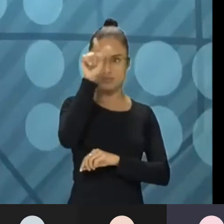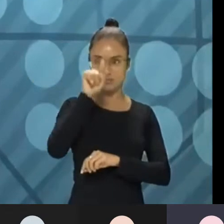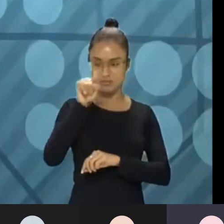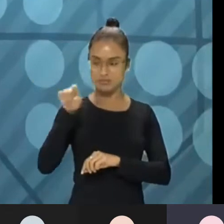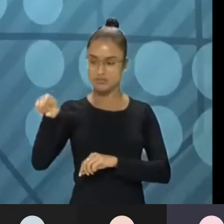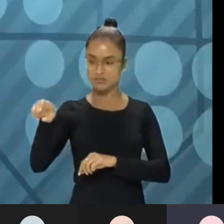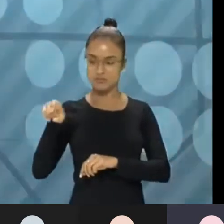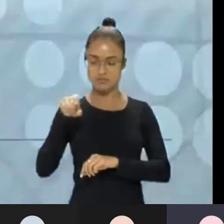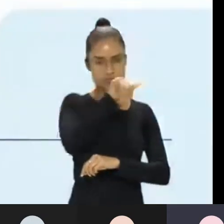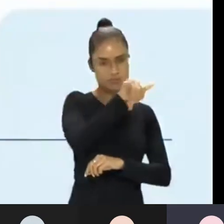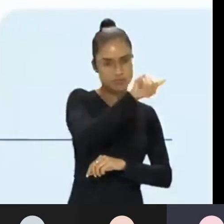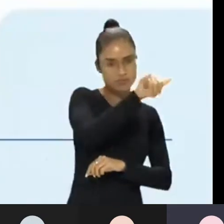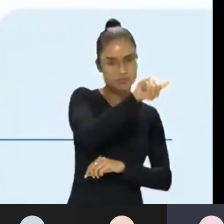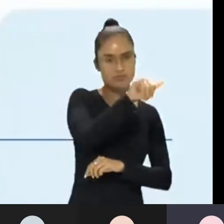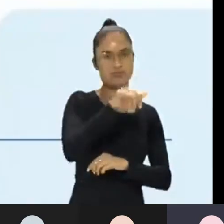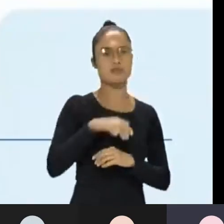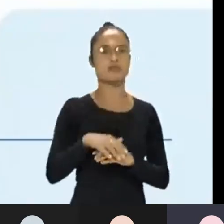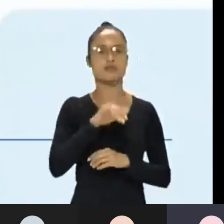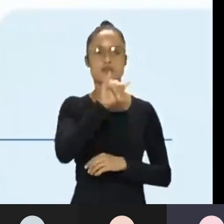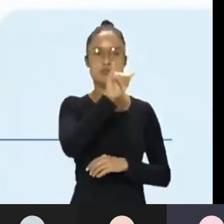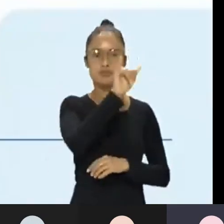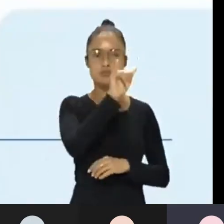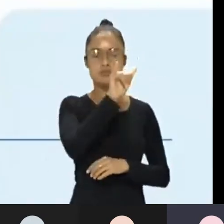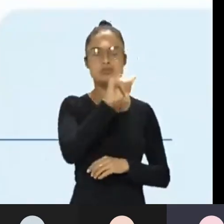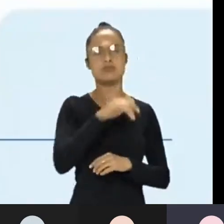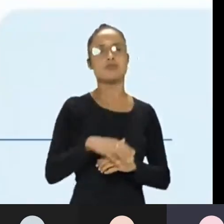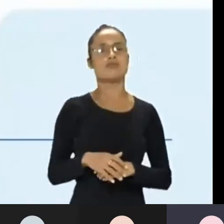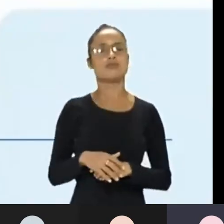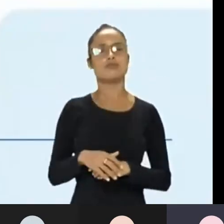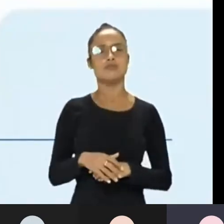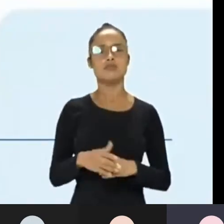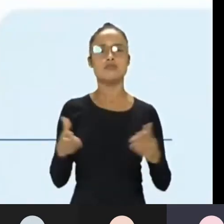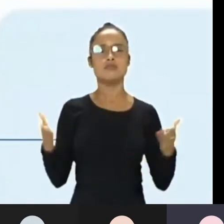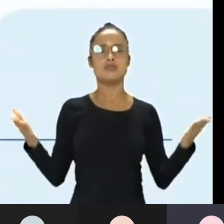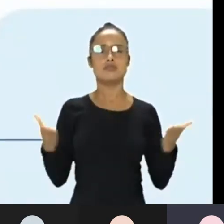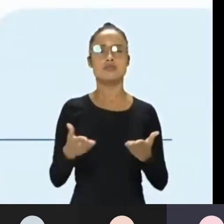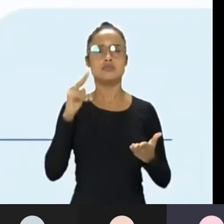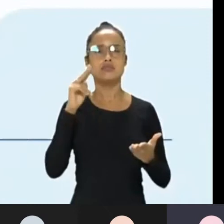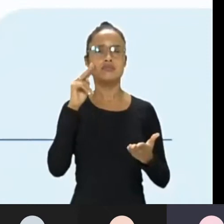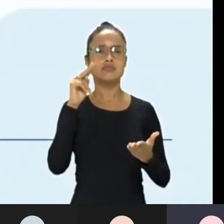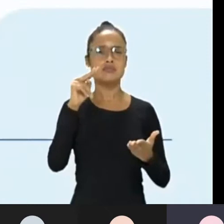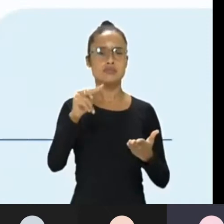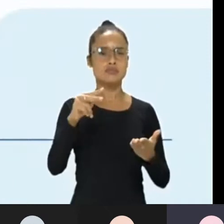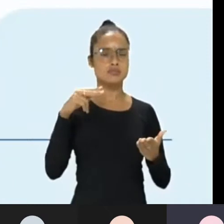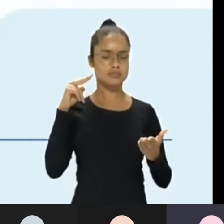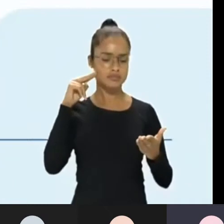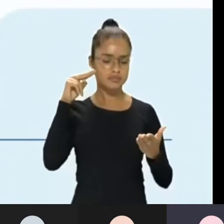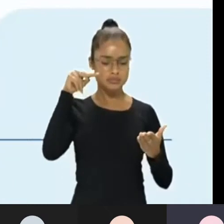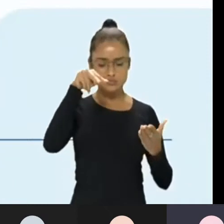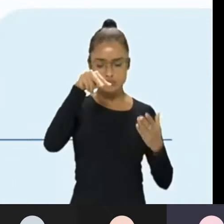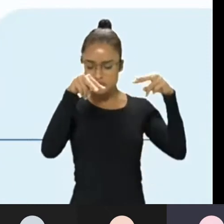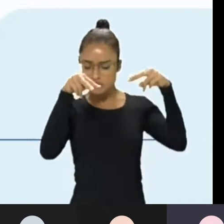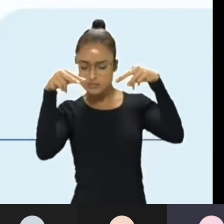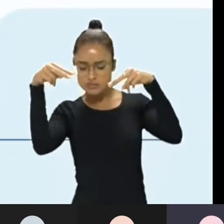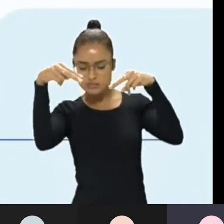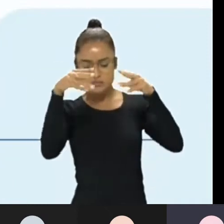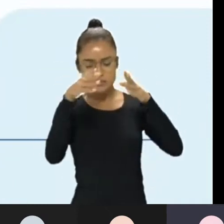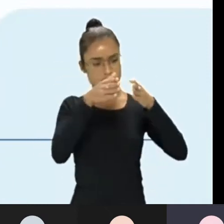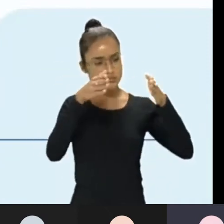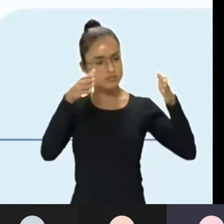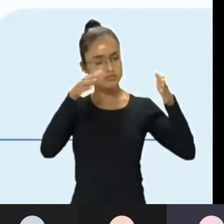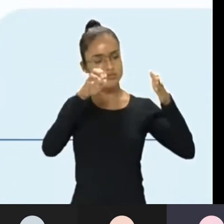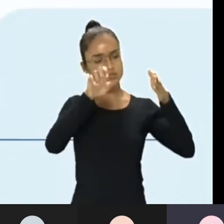Outra aplicação, acompanhe no slide, é quando você vai fazer vistas expandidas ou vistas explodidas. Aqui é um exemplo de